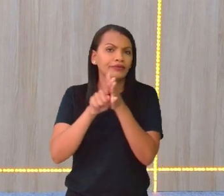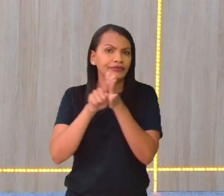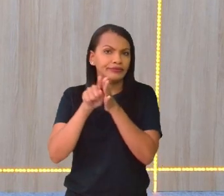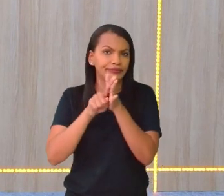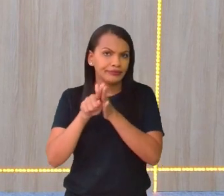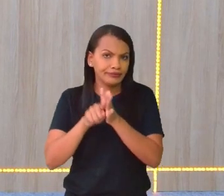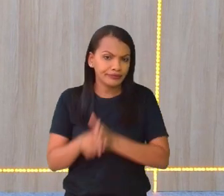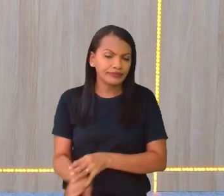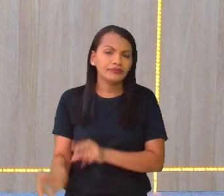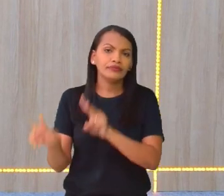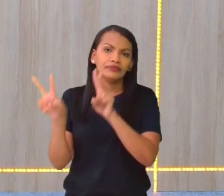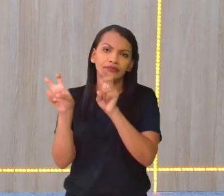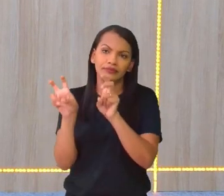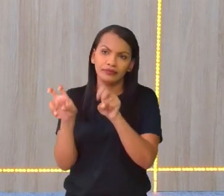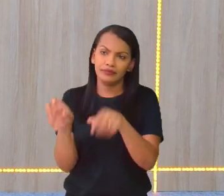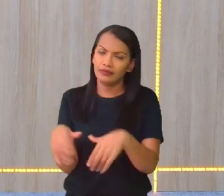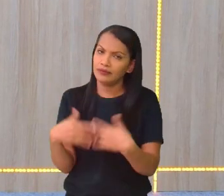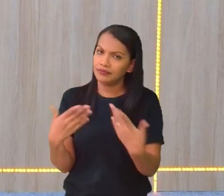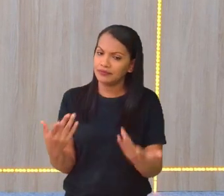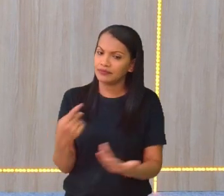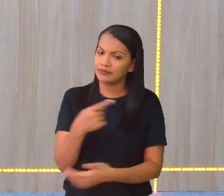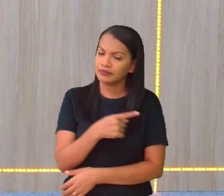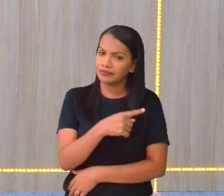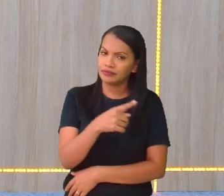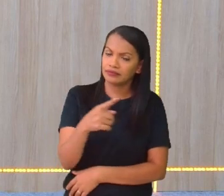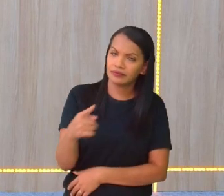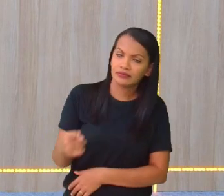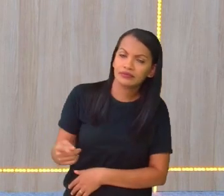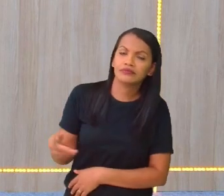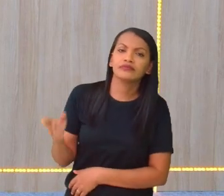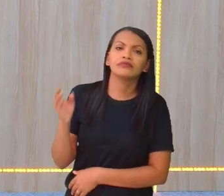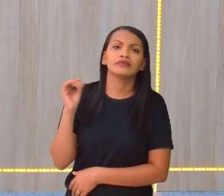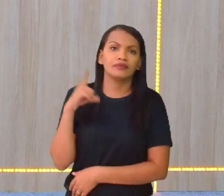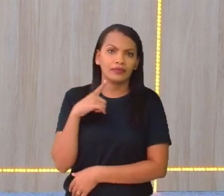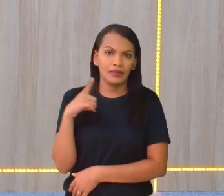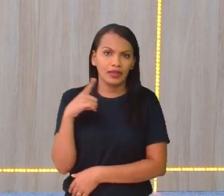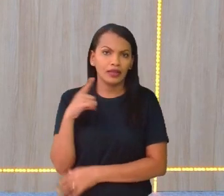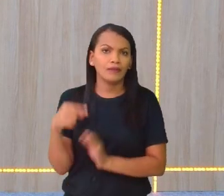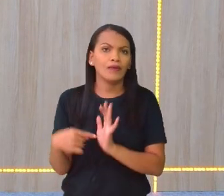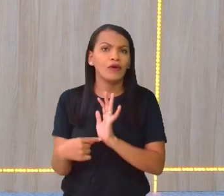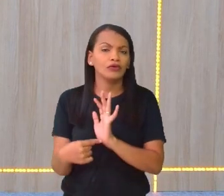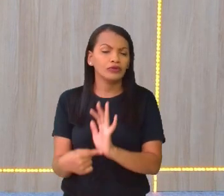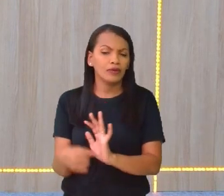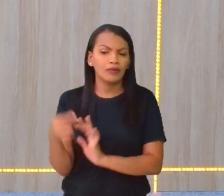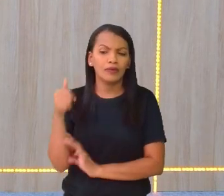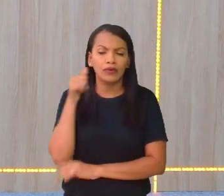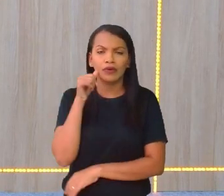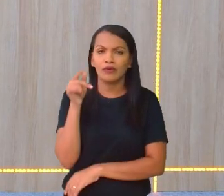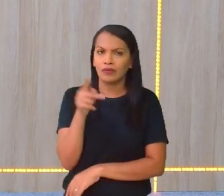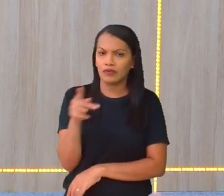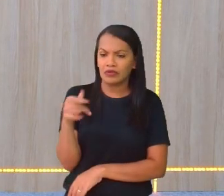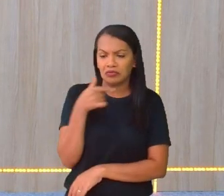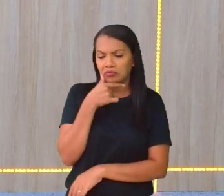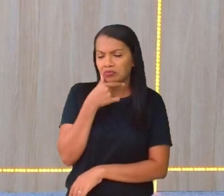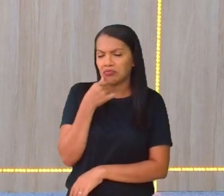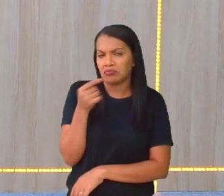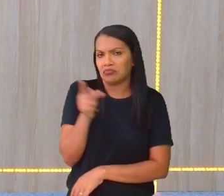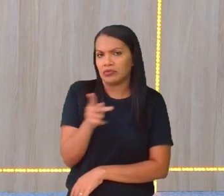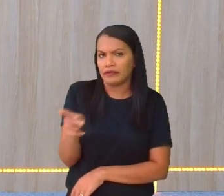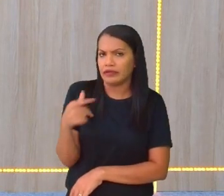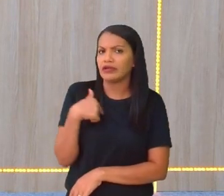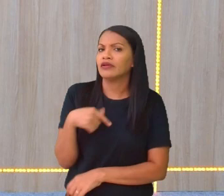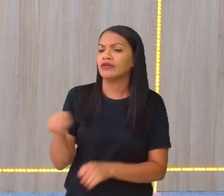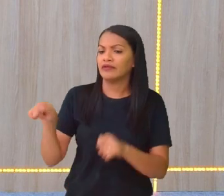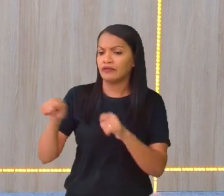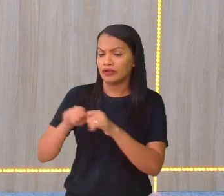aquele tema. Então, você vai lá porque você vai ter que mostrar para a sua professora que foi feita uma pesquisa, não é? E